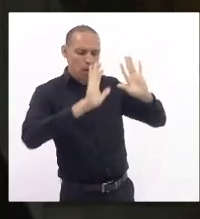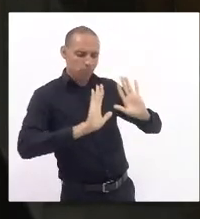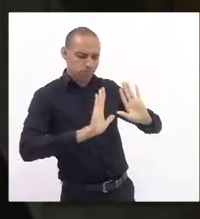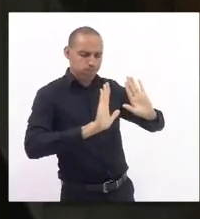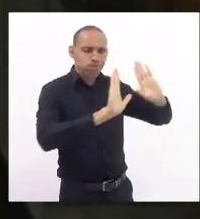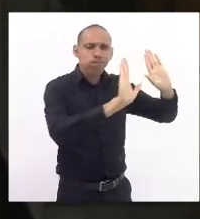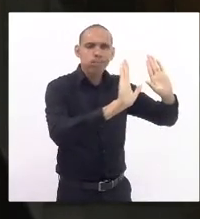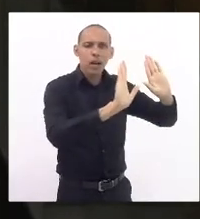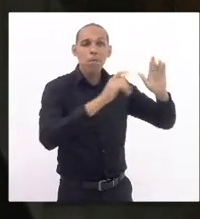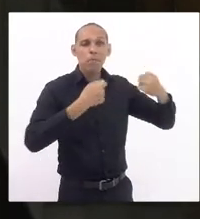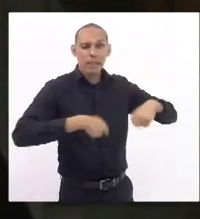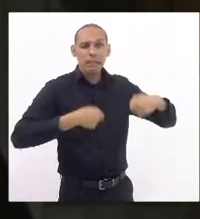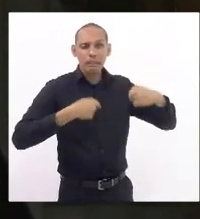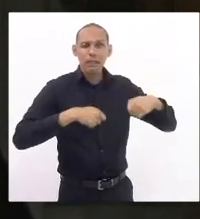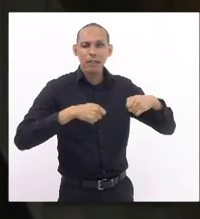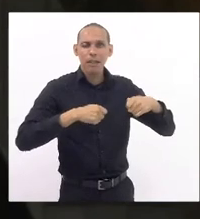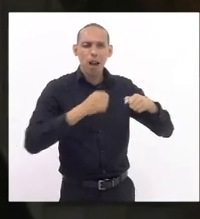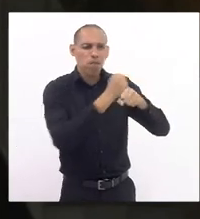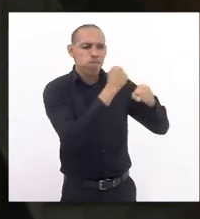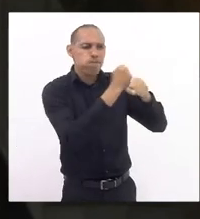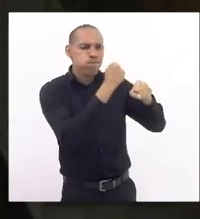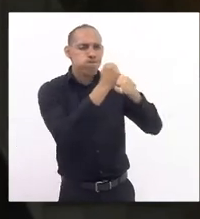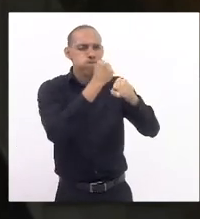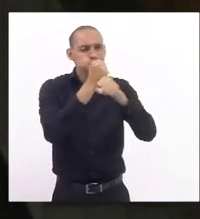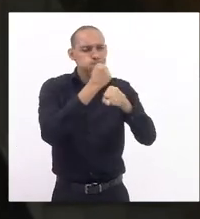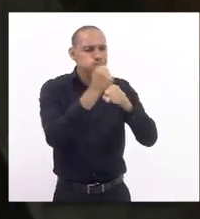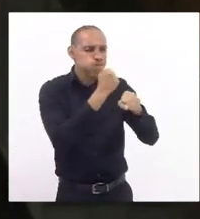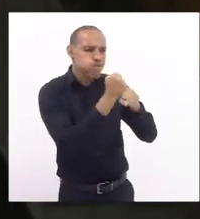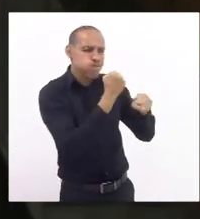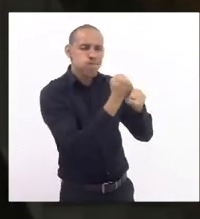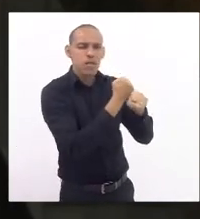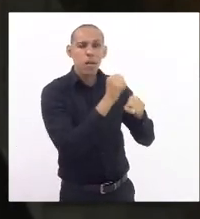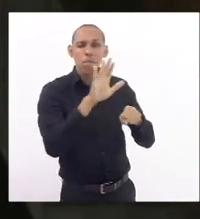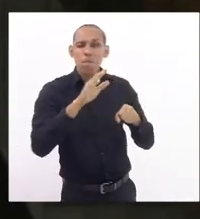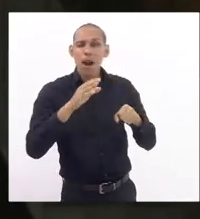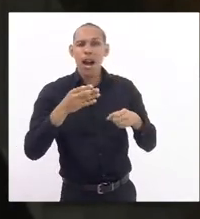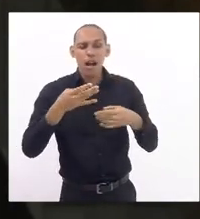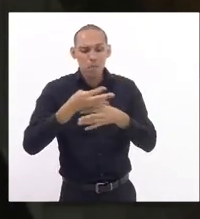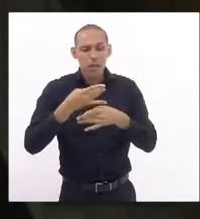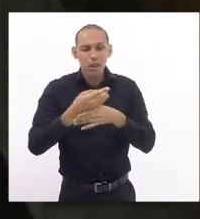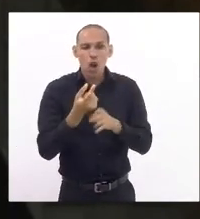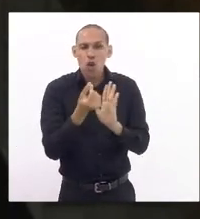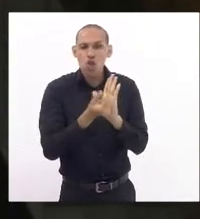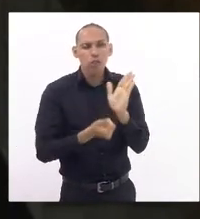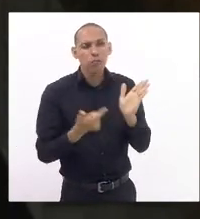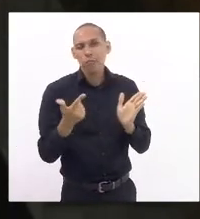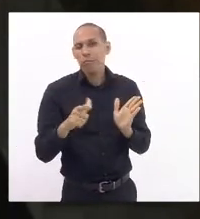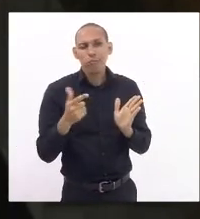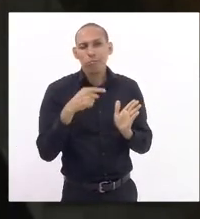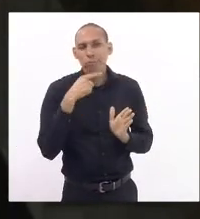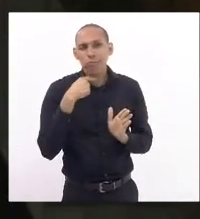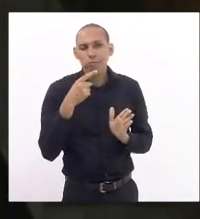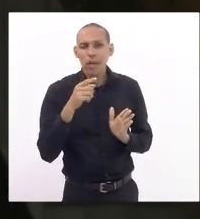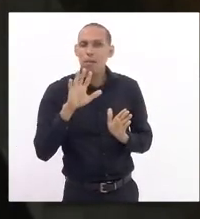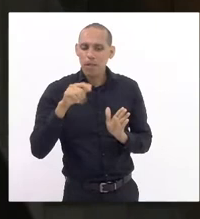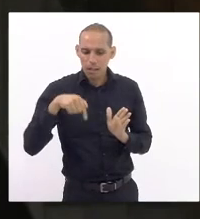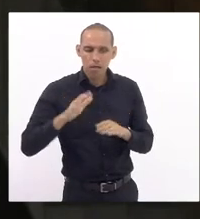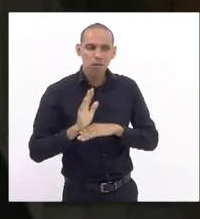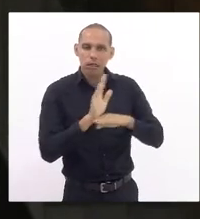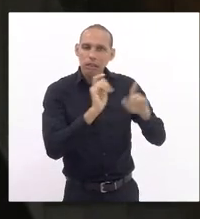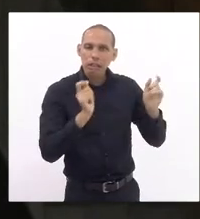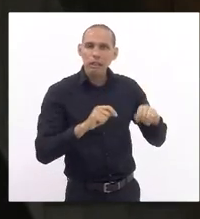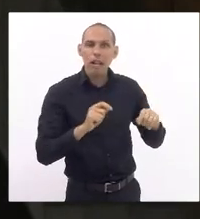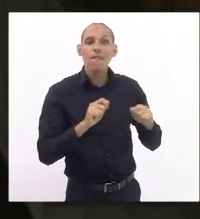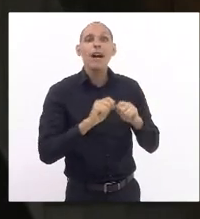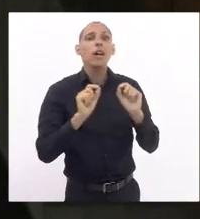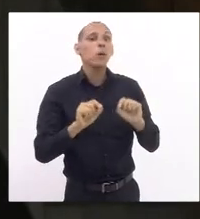de encostas a serem feitas, que o orçamento do município não tem a menor possibilidade de realizar.